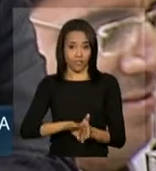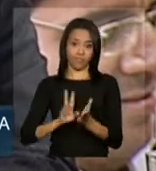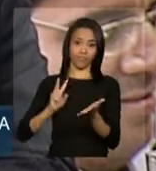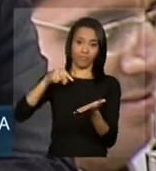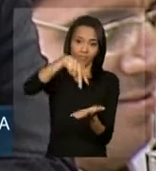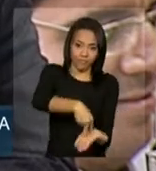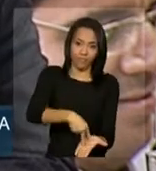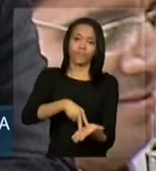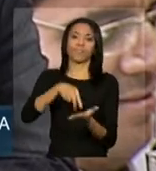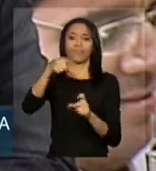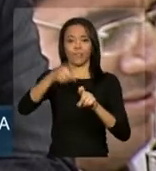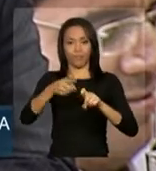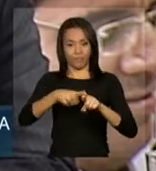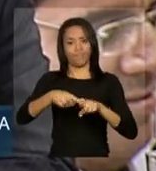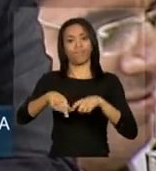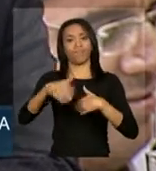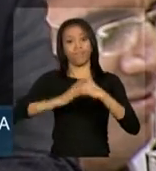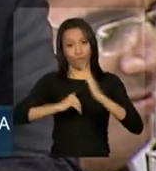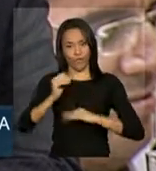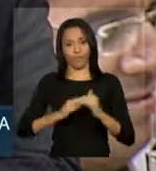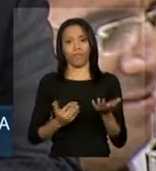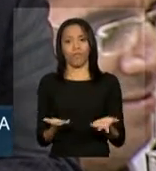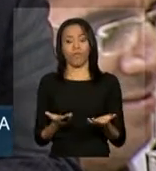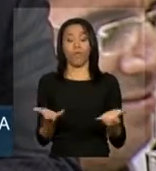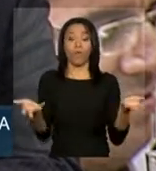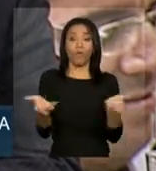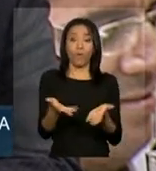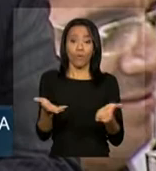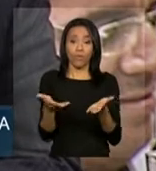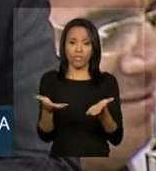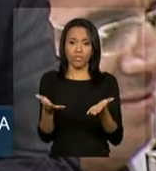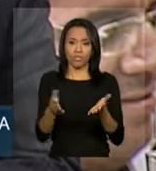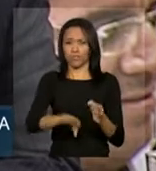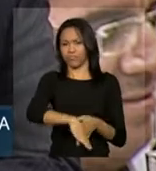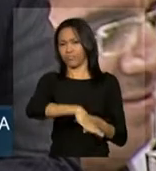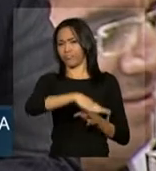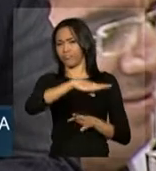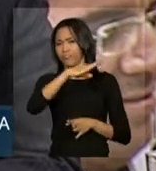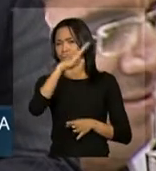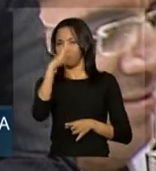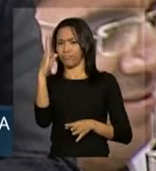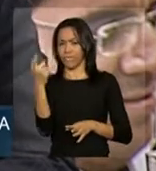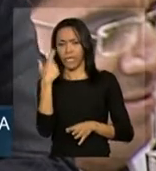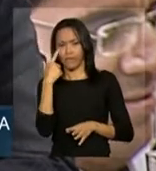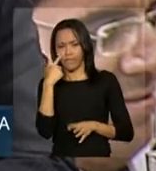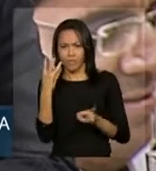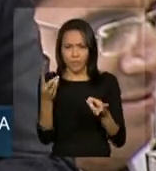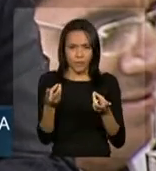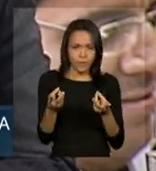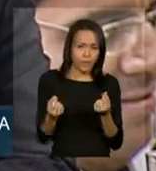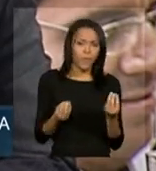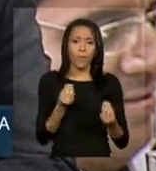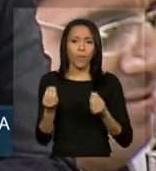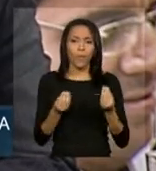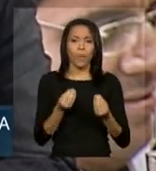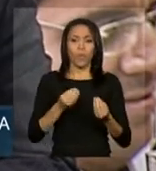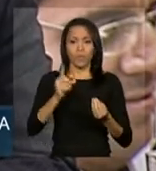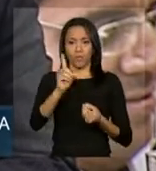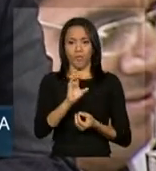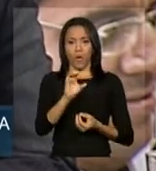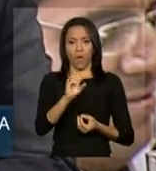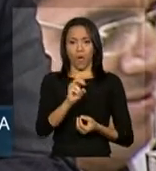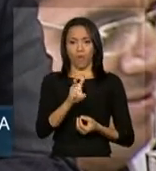médico né Eh nós hoje ao longo de todo dia tá sendo checado junto a ouvidoria cada um dos